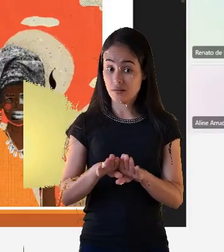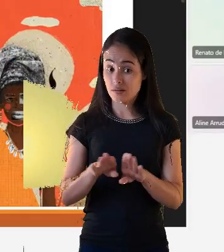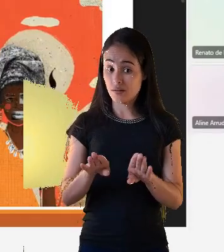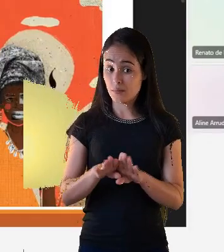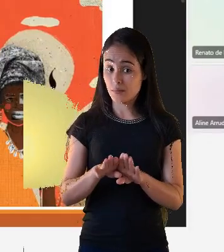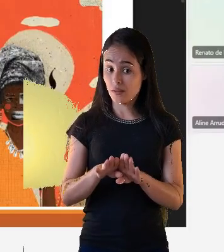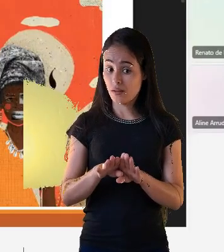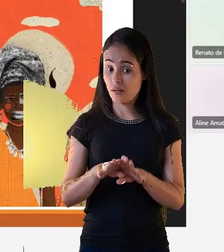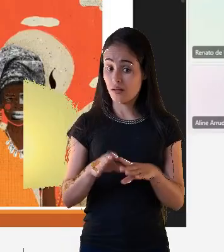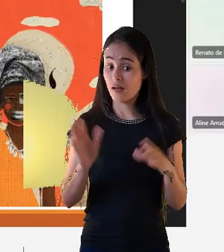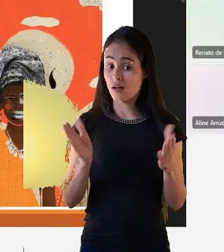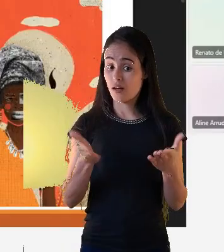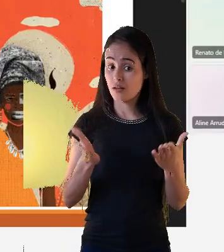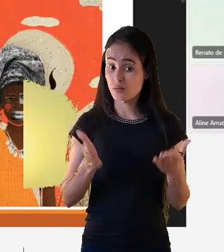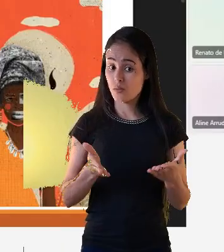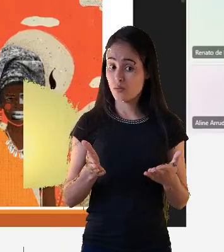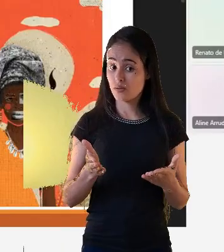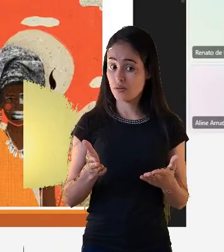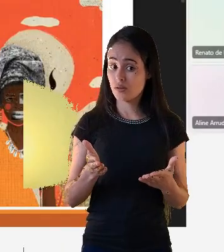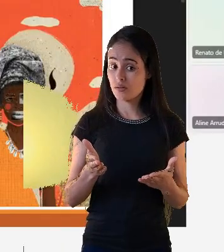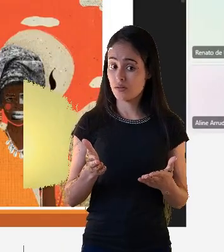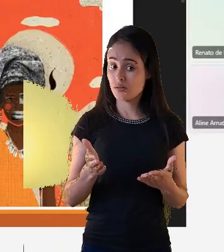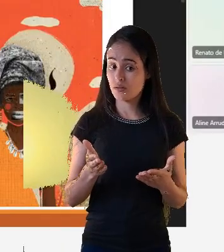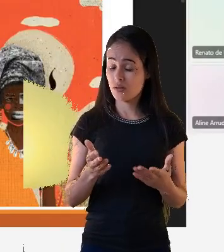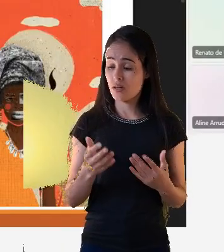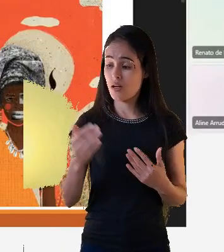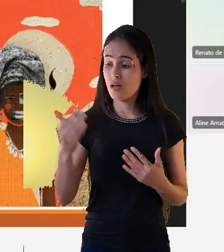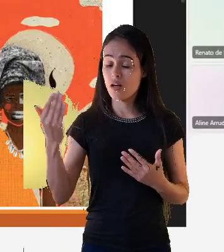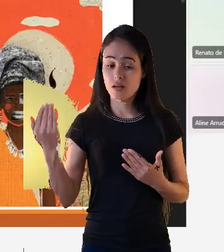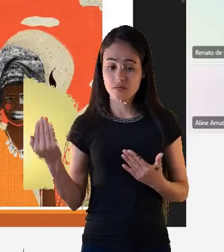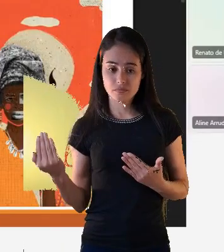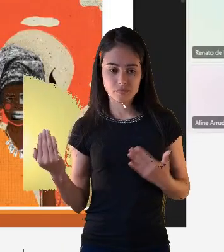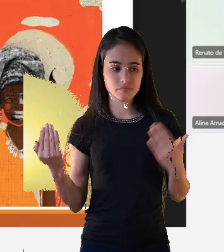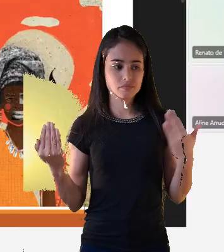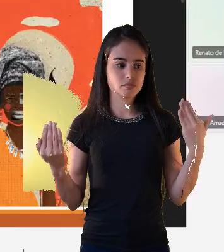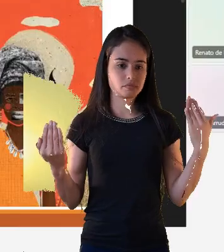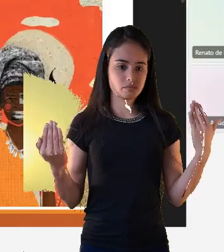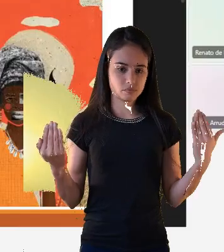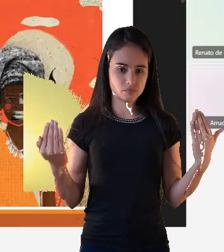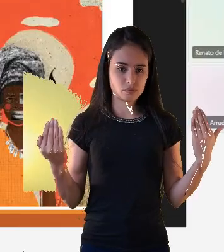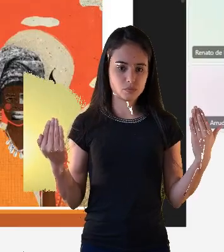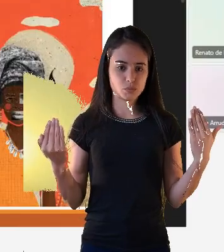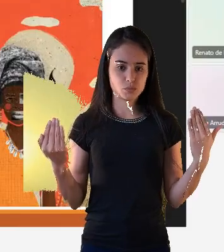E aqui eu trouxe outros nomes importantíssimos que